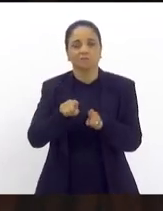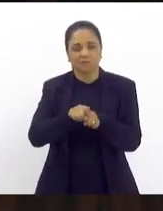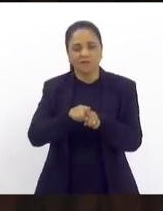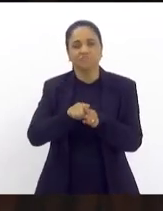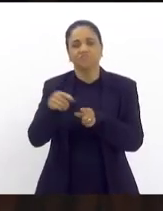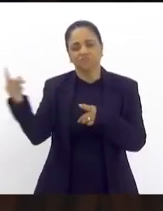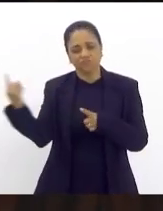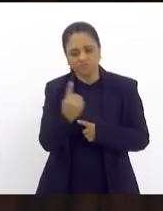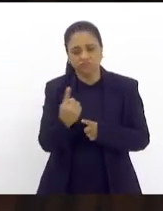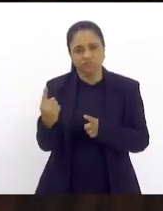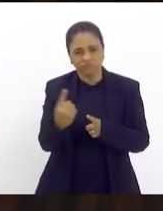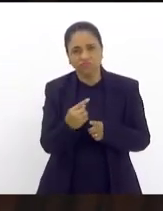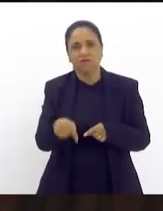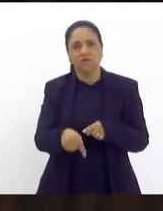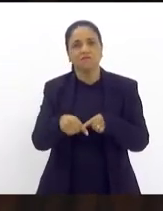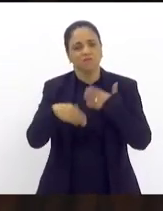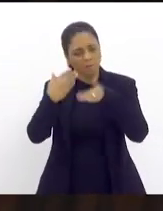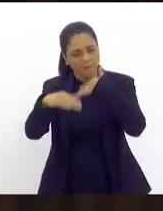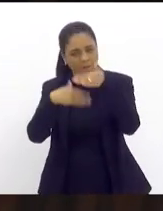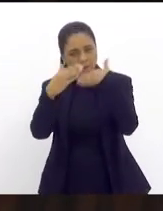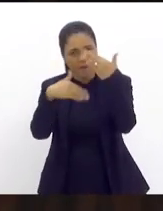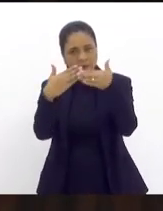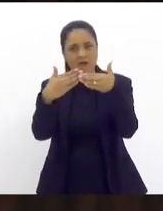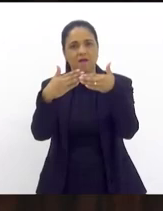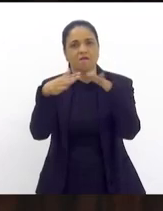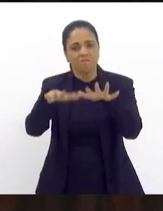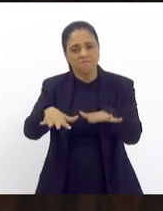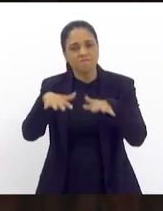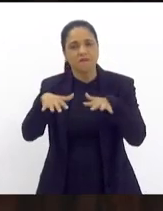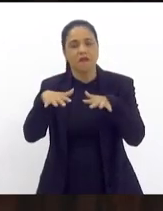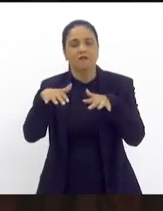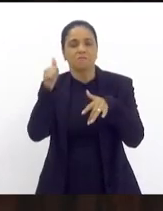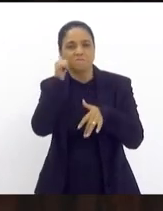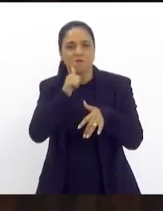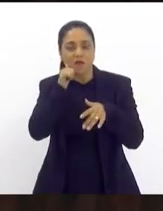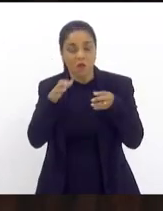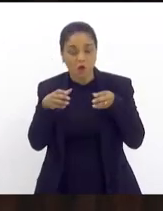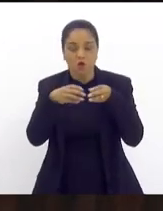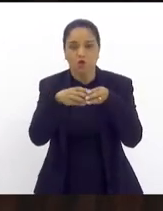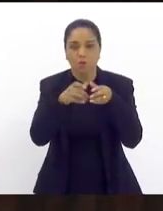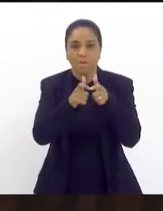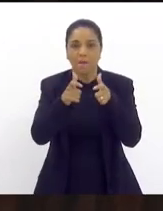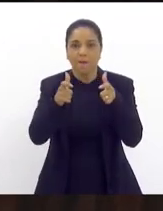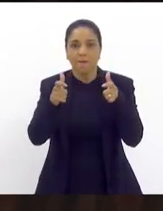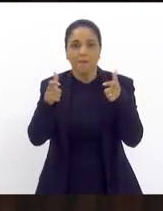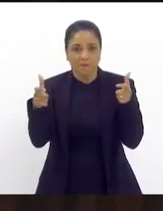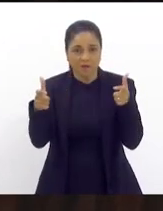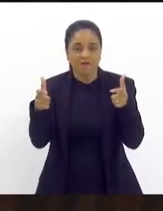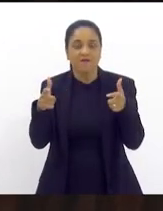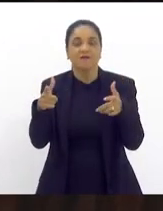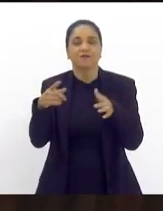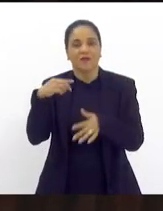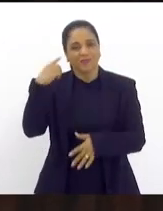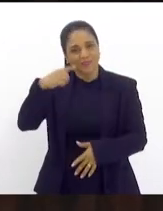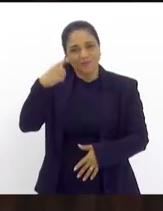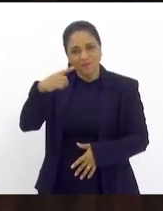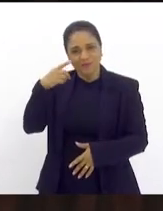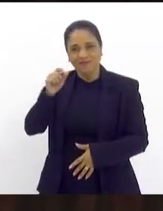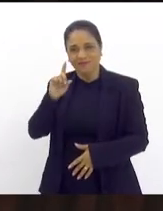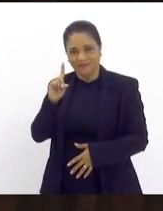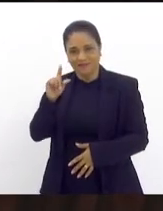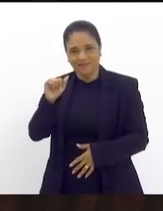avança ele não retrocede a gente só amplia essa bancada feminina essa bancada de mulheres né deputada Dani e não retrocede